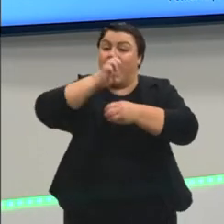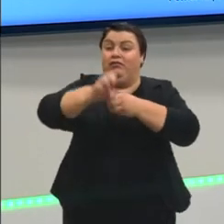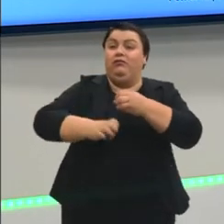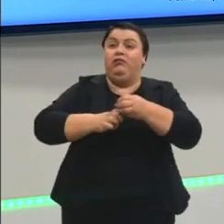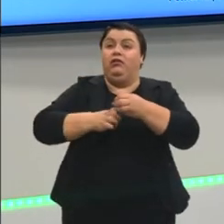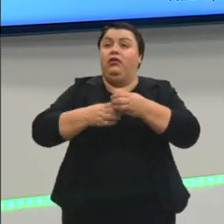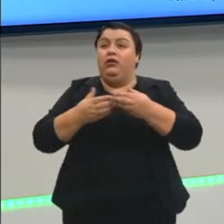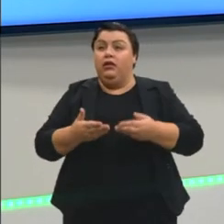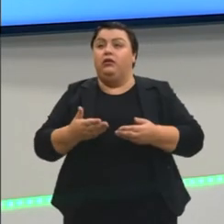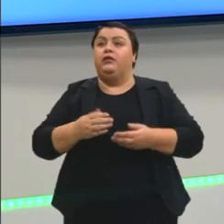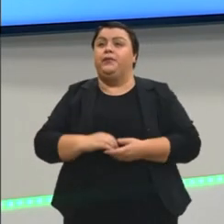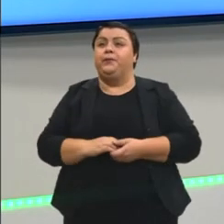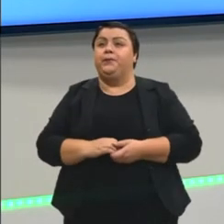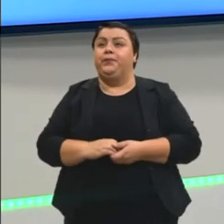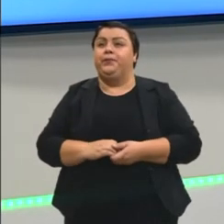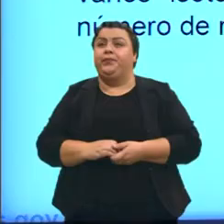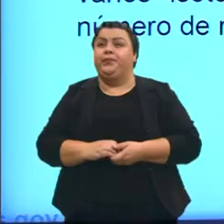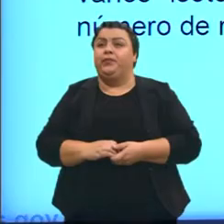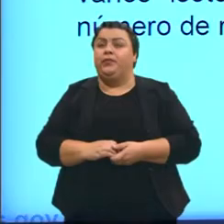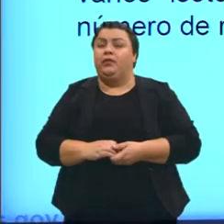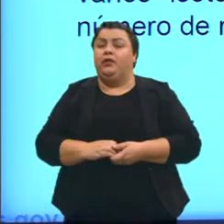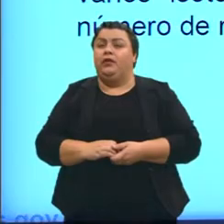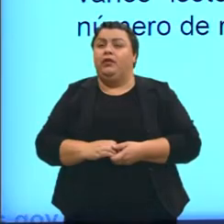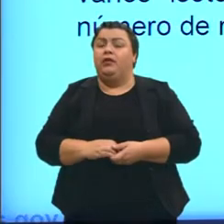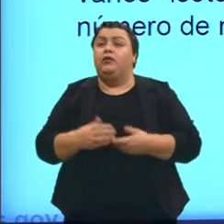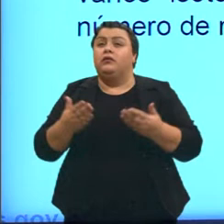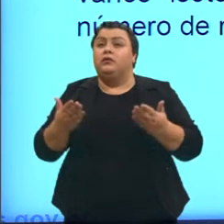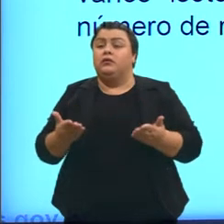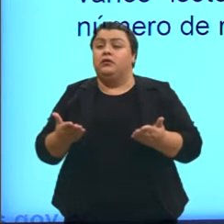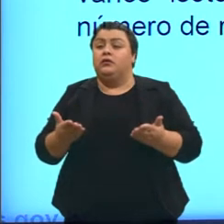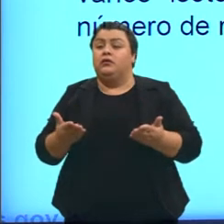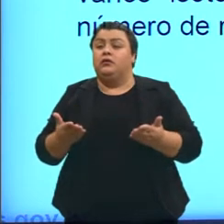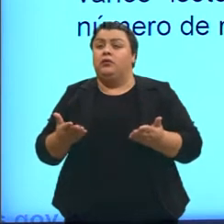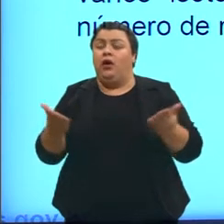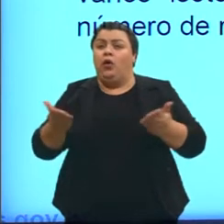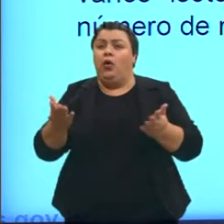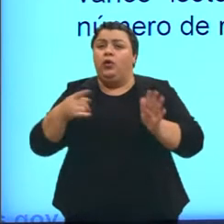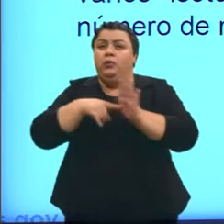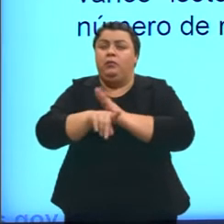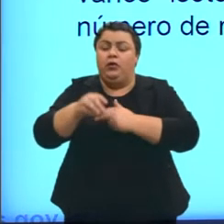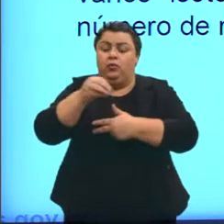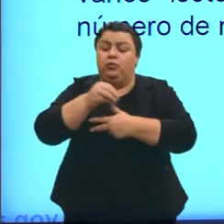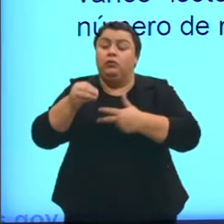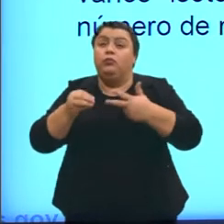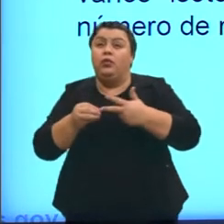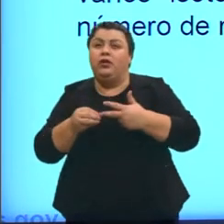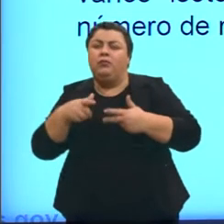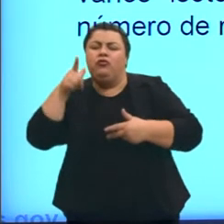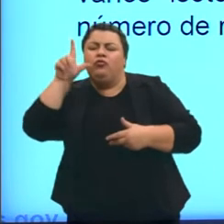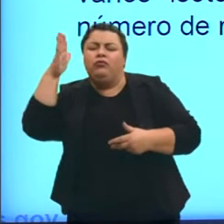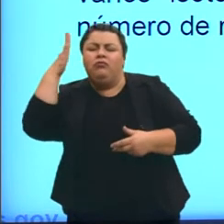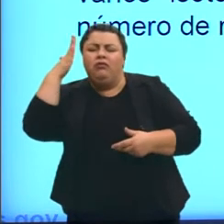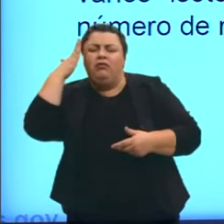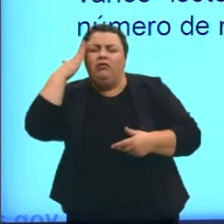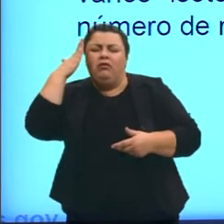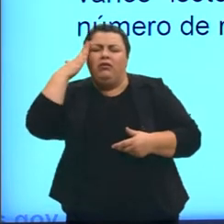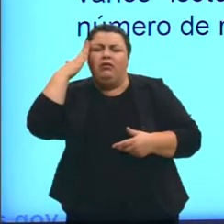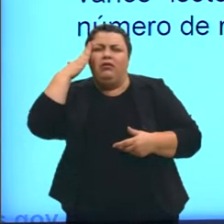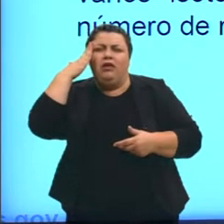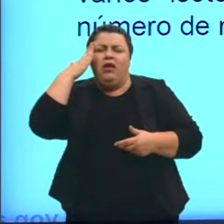E aí bom então agora uma questão do Enem né para gente conseguir